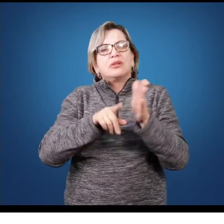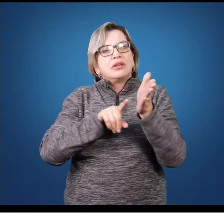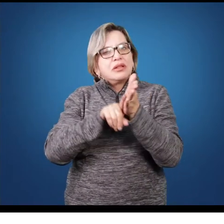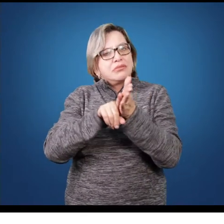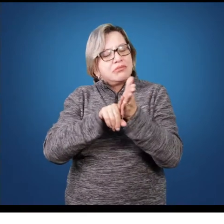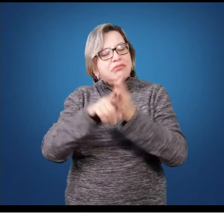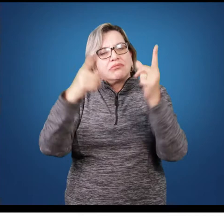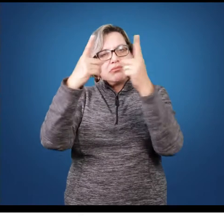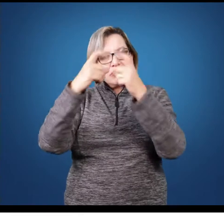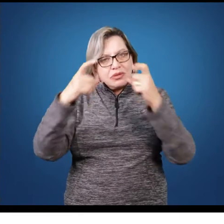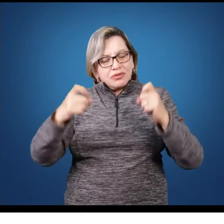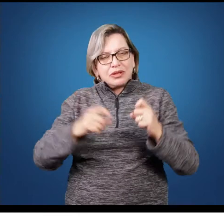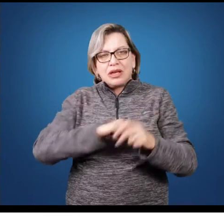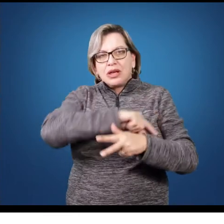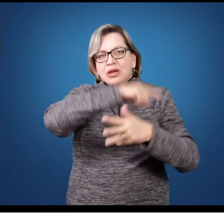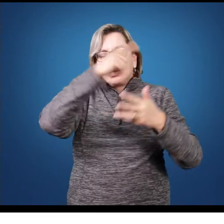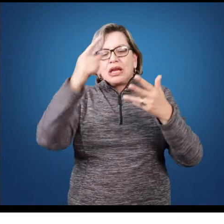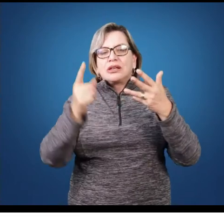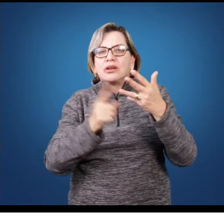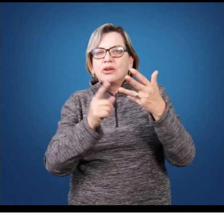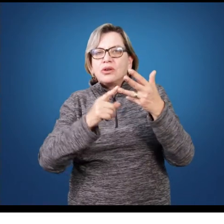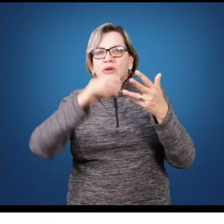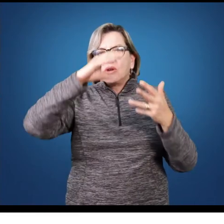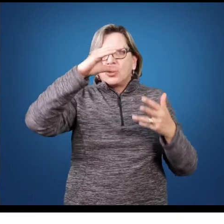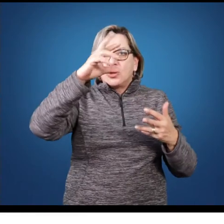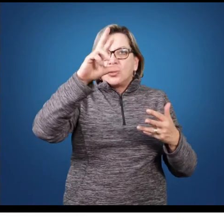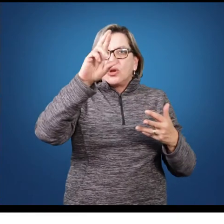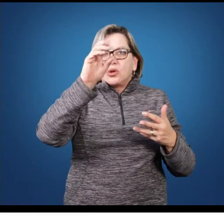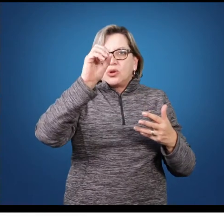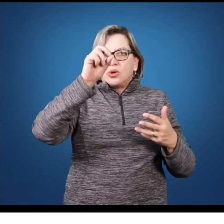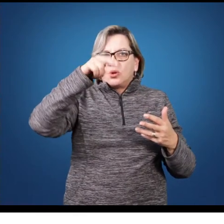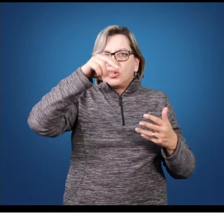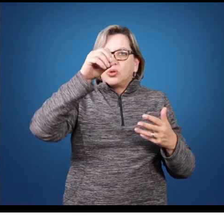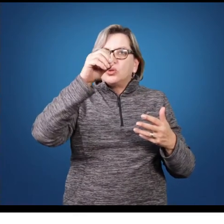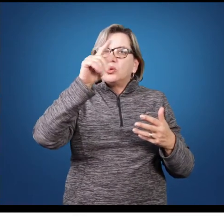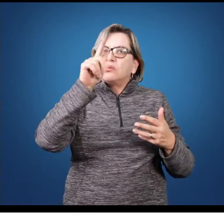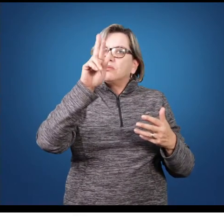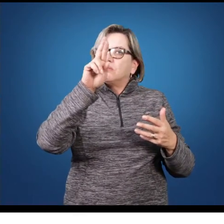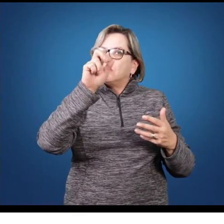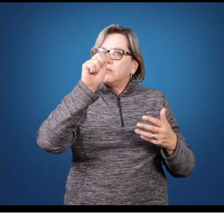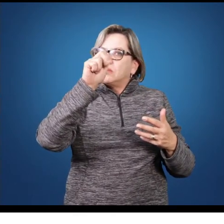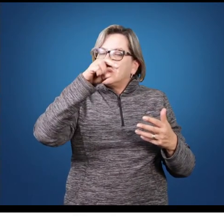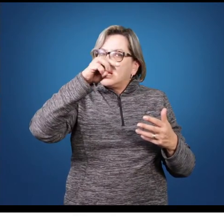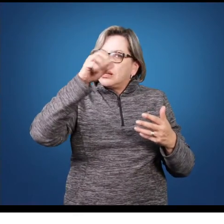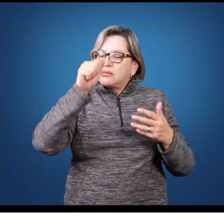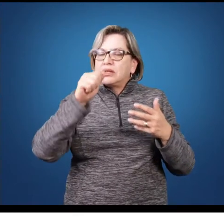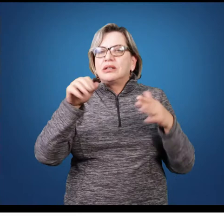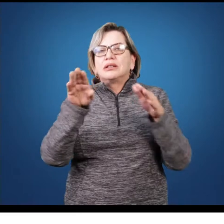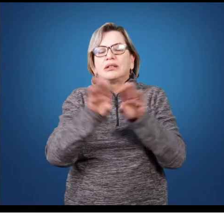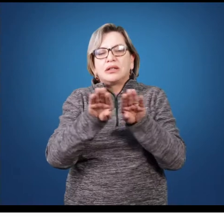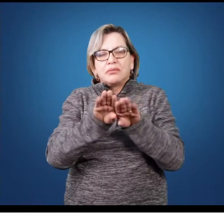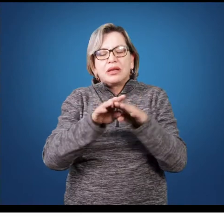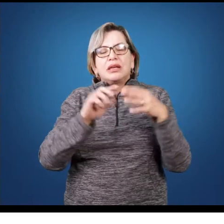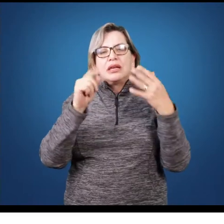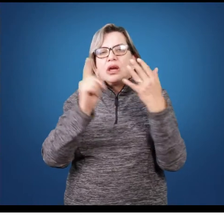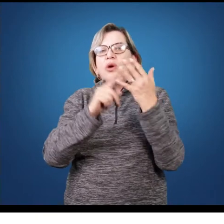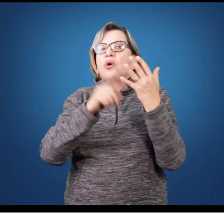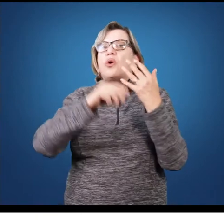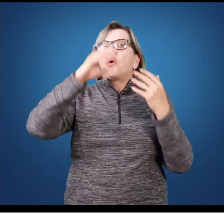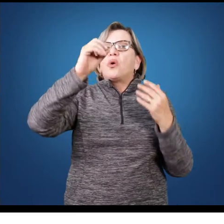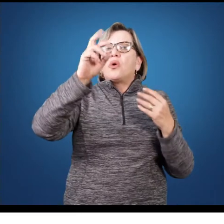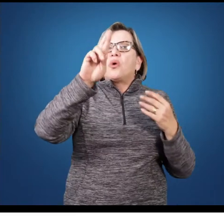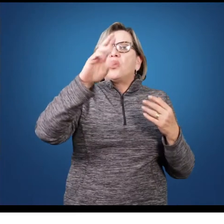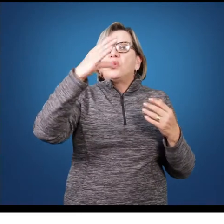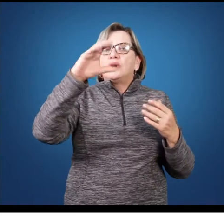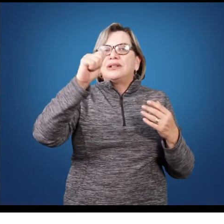menos importante, temos o cronograma, a descrição do orçamento e as referências bibliográficas.